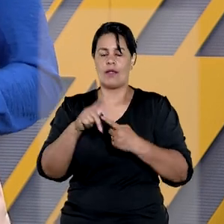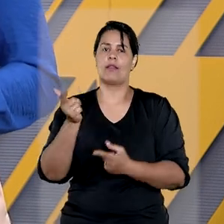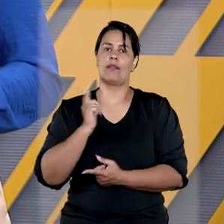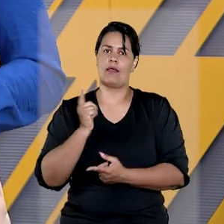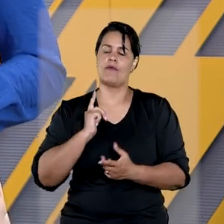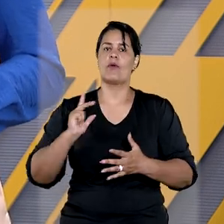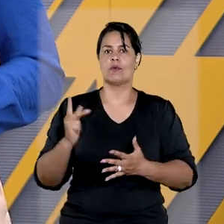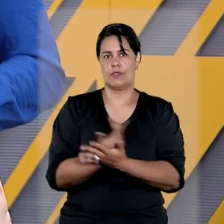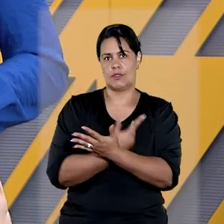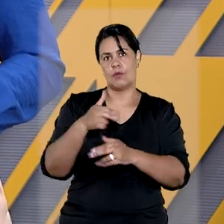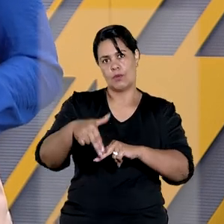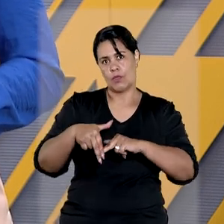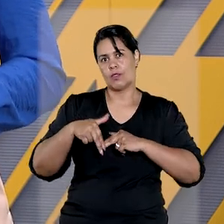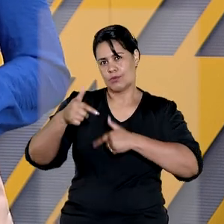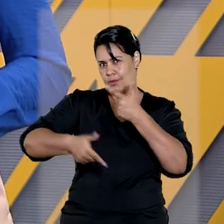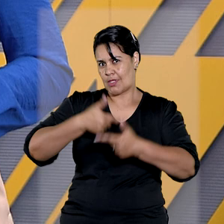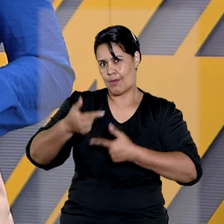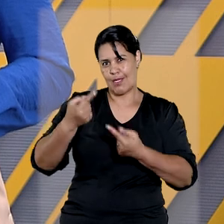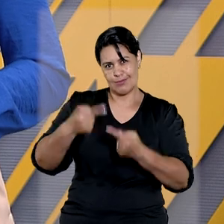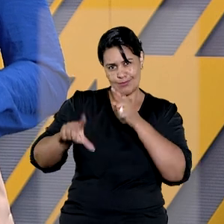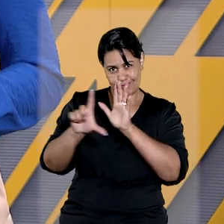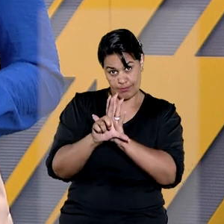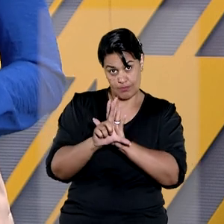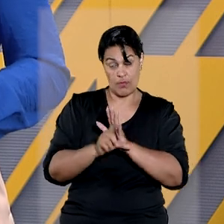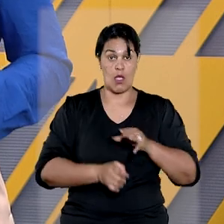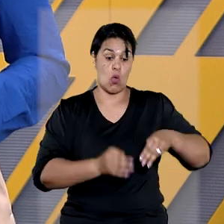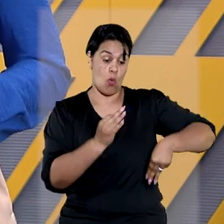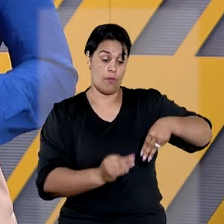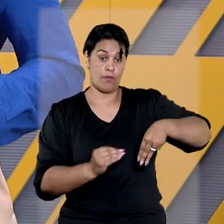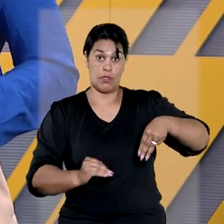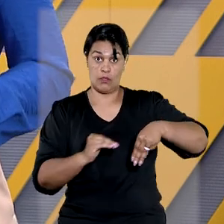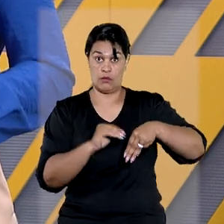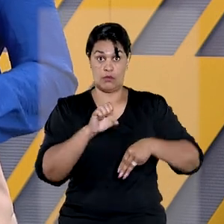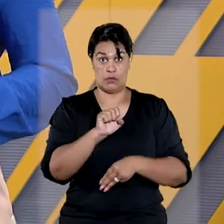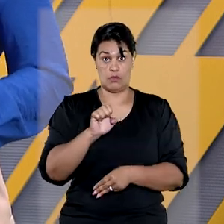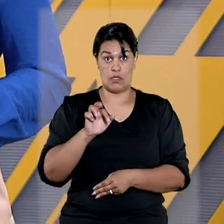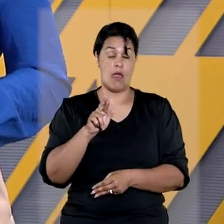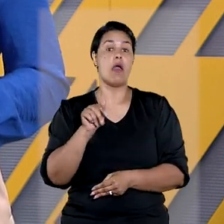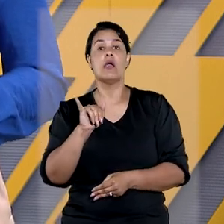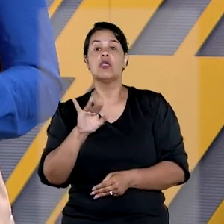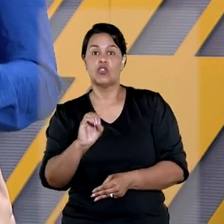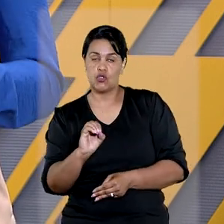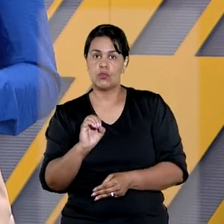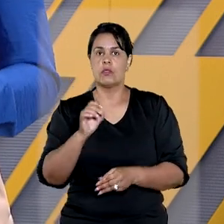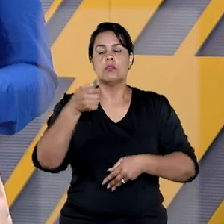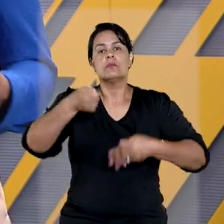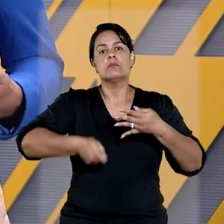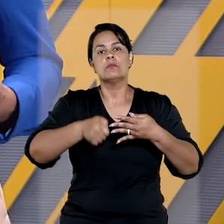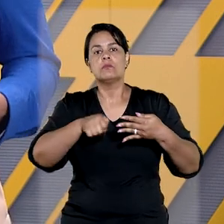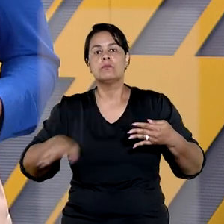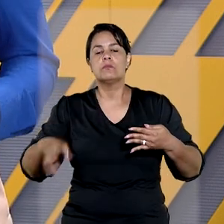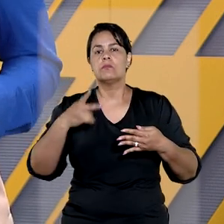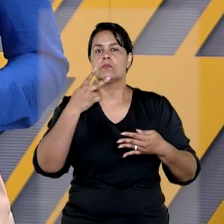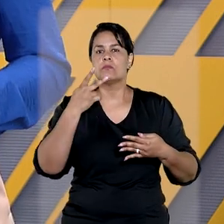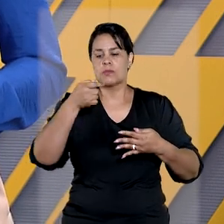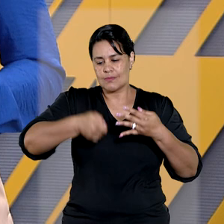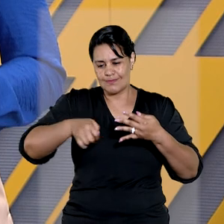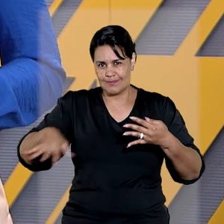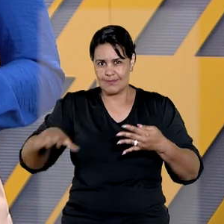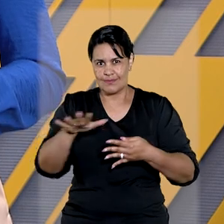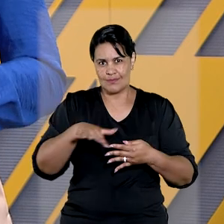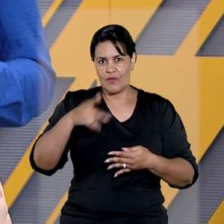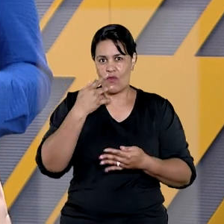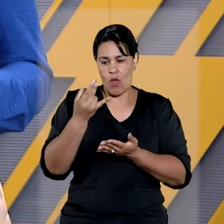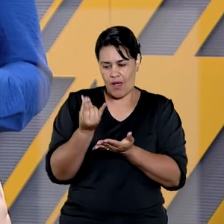atividade ilícita. Segundo o relator, ministro Sérgio Cucchina, a jurisprudência do STJ diz que a indenização